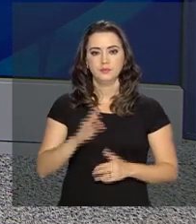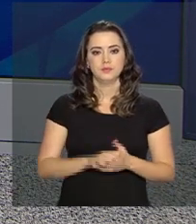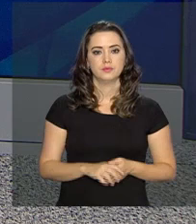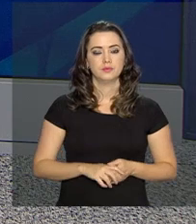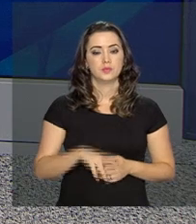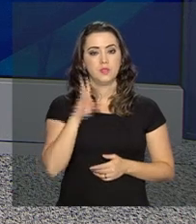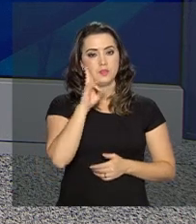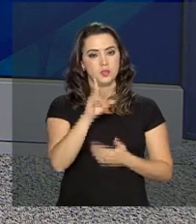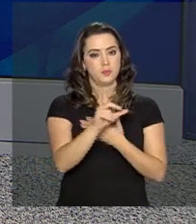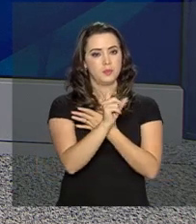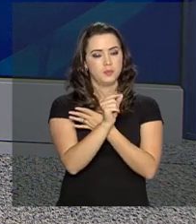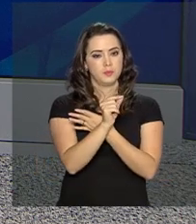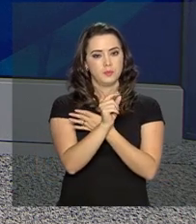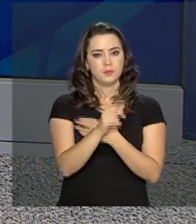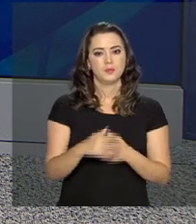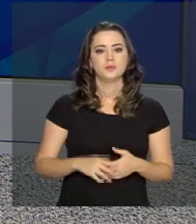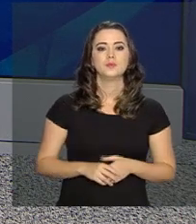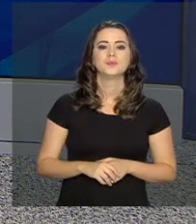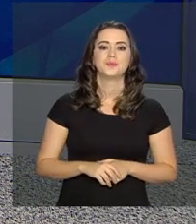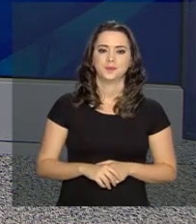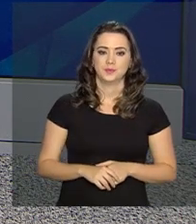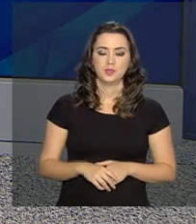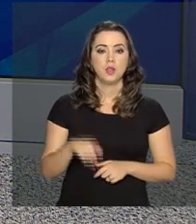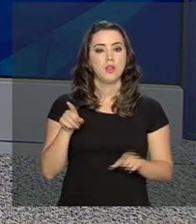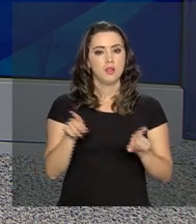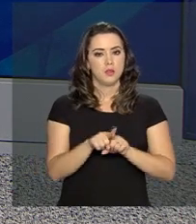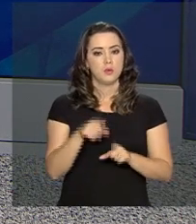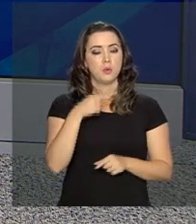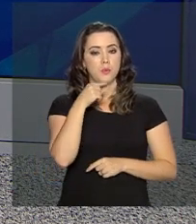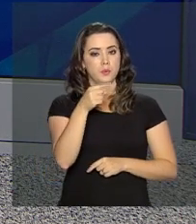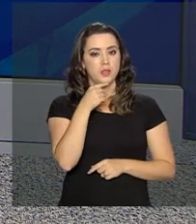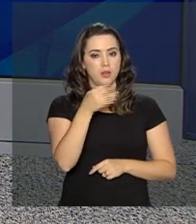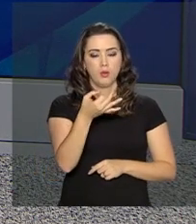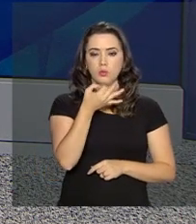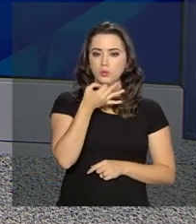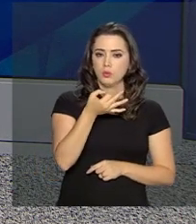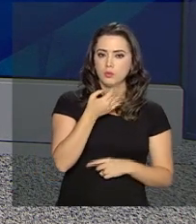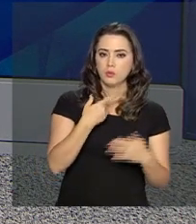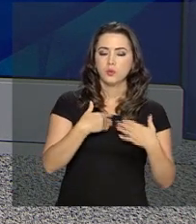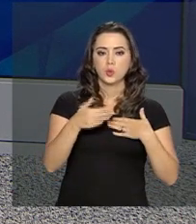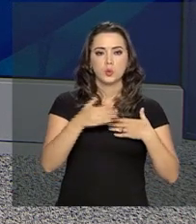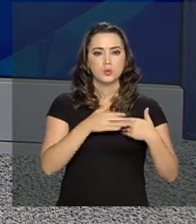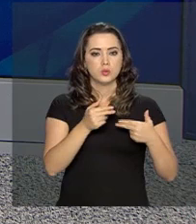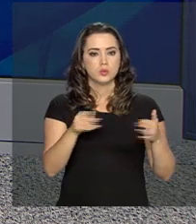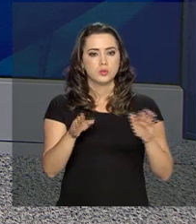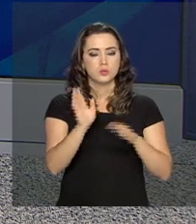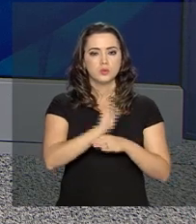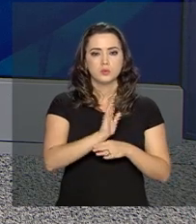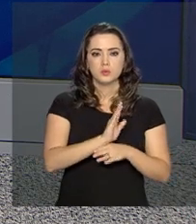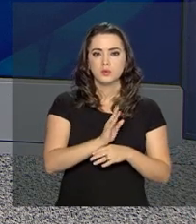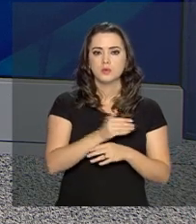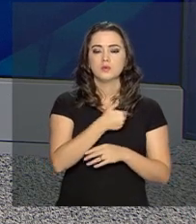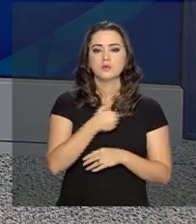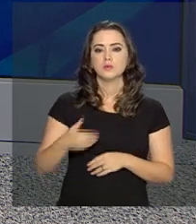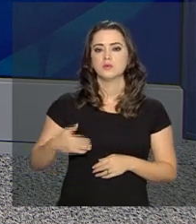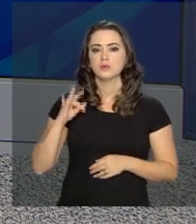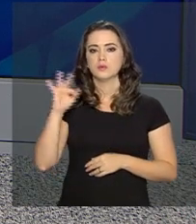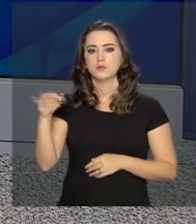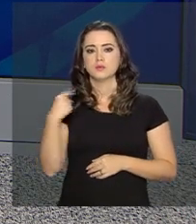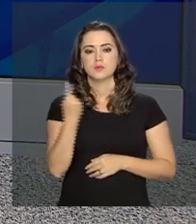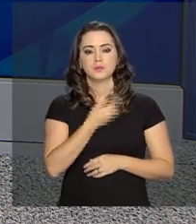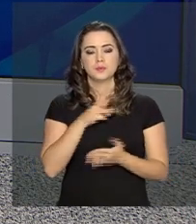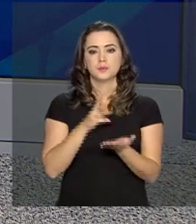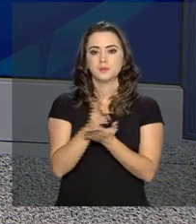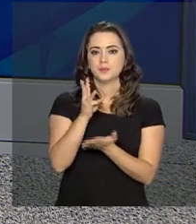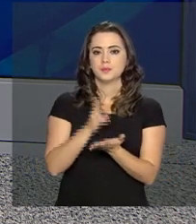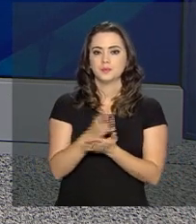YouTube. Acesse também o nosso perfil no Twitter. Você pode mandar sugestões de reportagens e dúvidas sobre programas e ações do governo federal